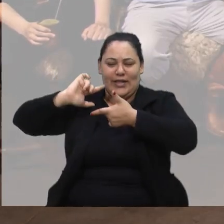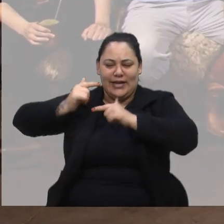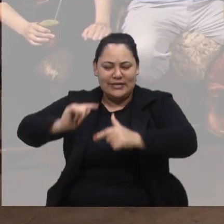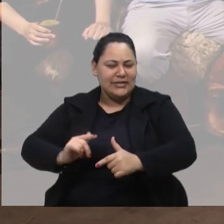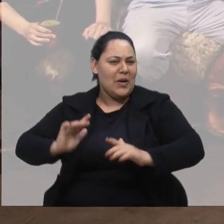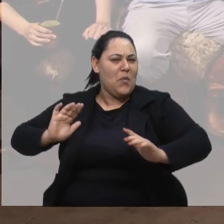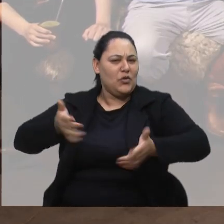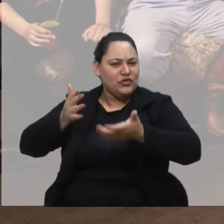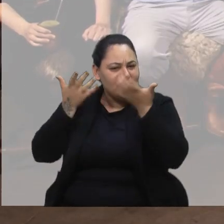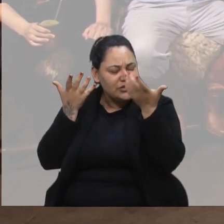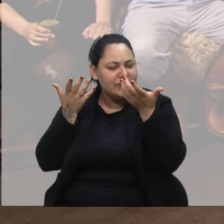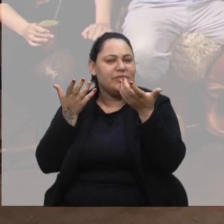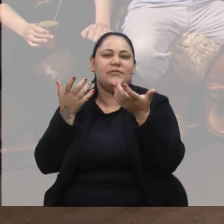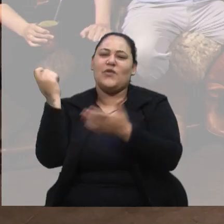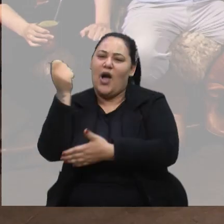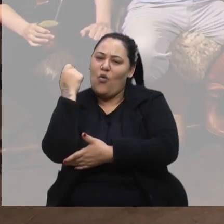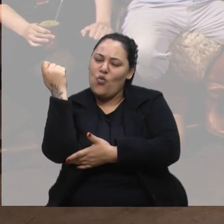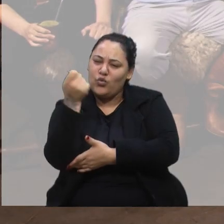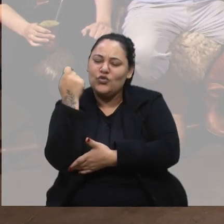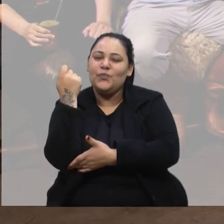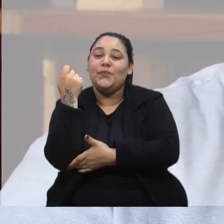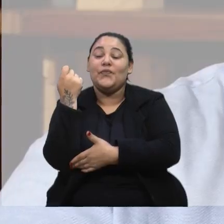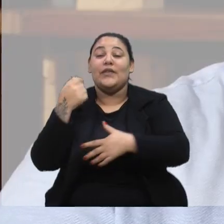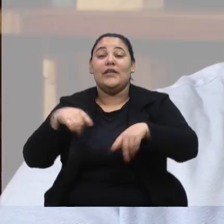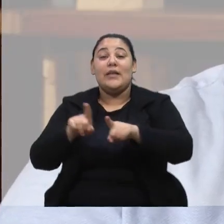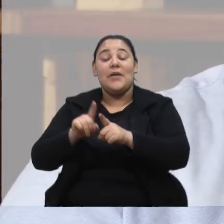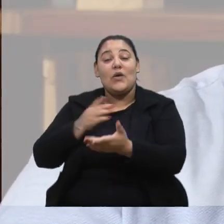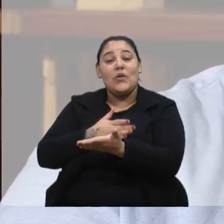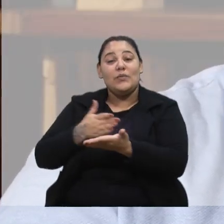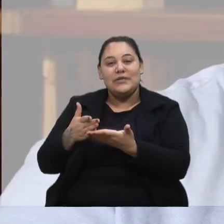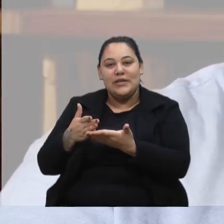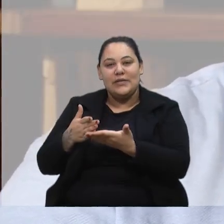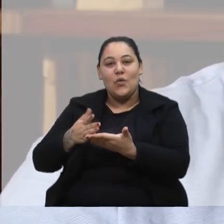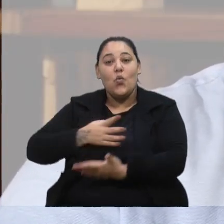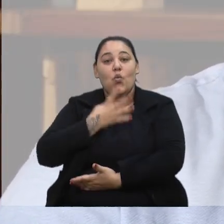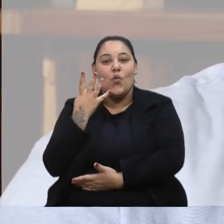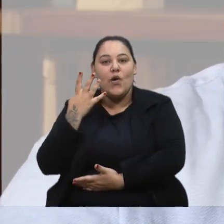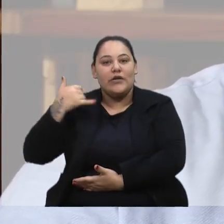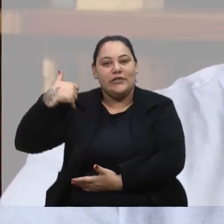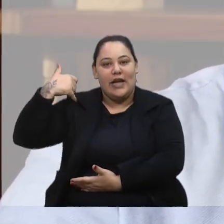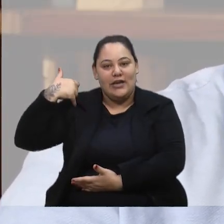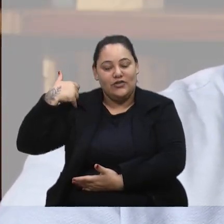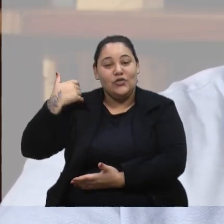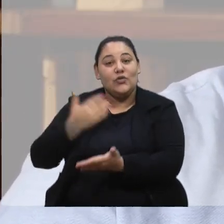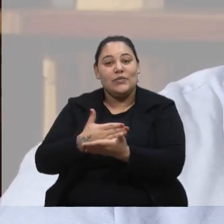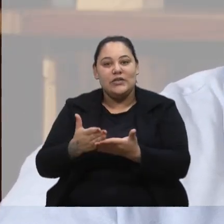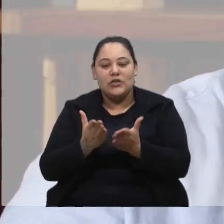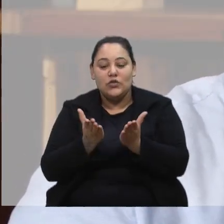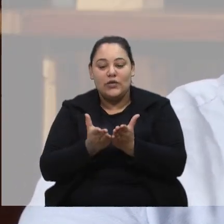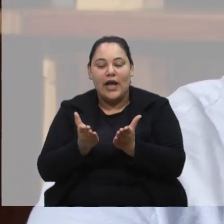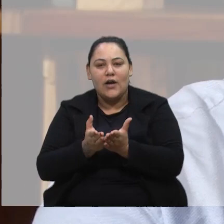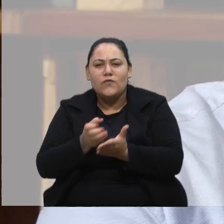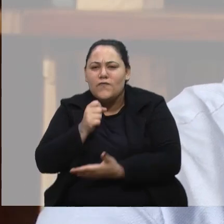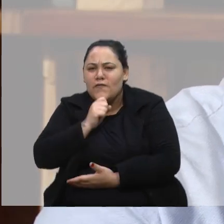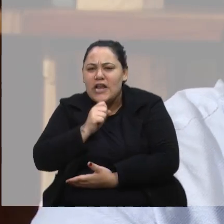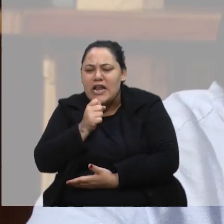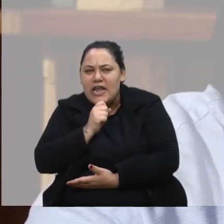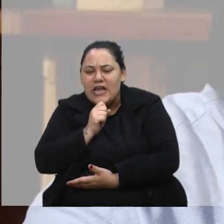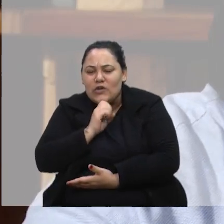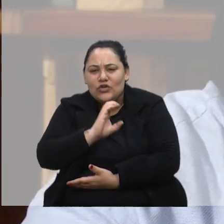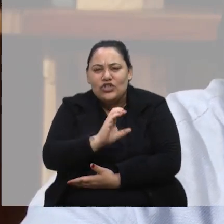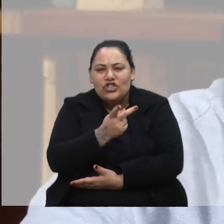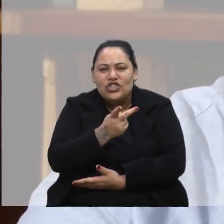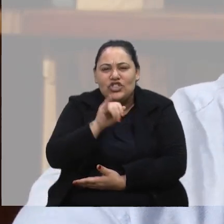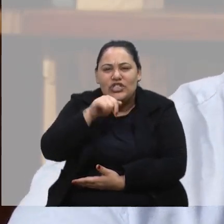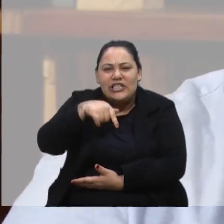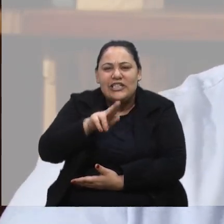incentivando. E comecei aos 4 anos, comecei a estudar com um senhor que se chamava Chiquinho da Gaita, aqui de